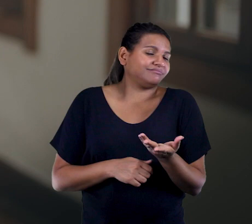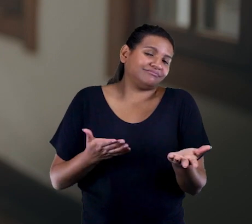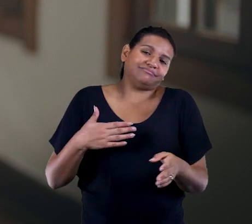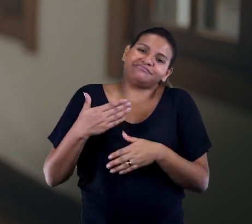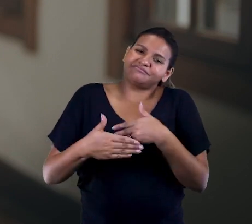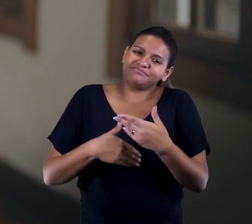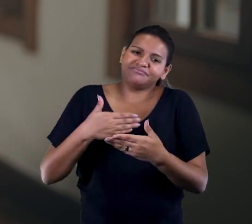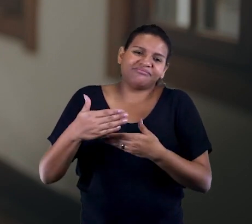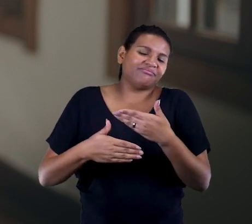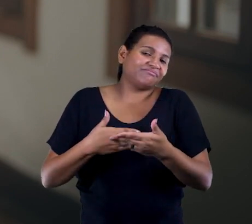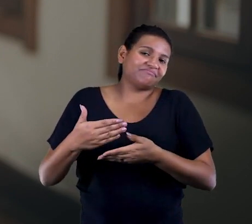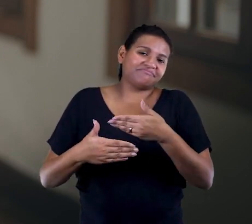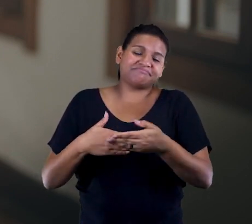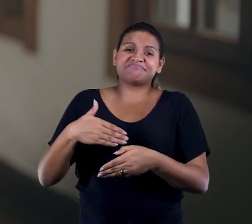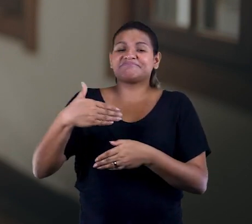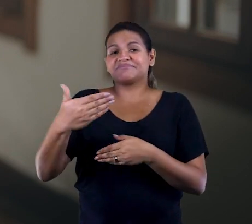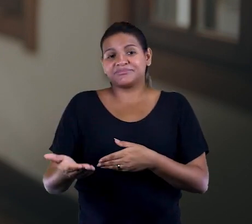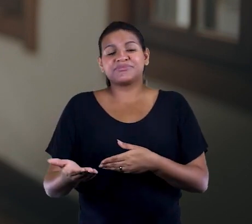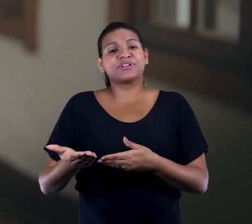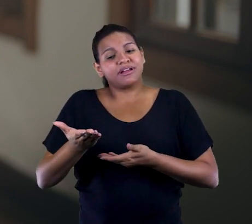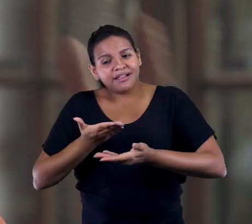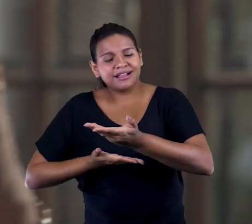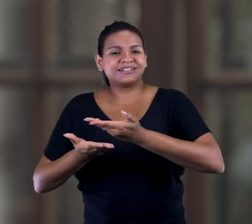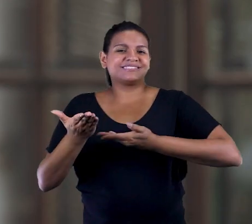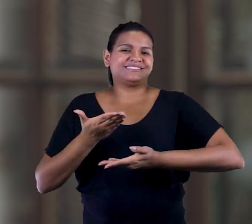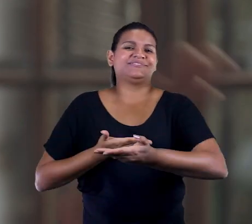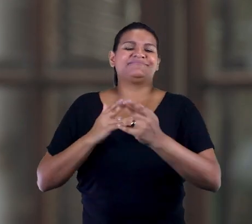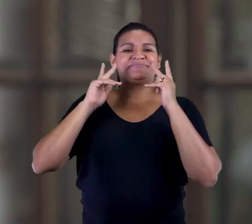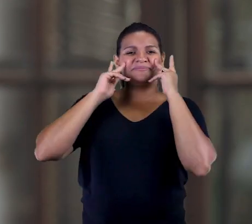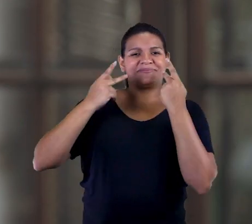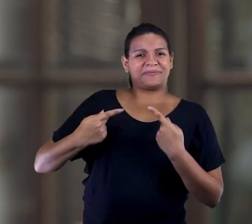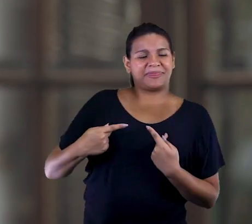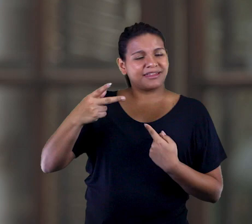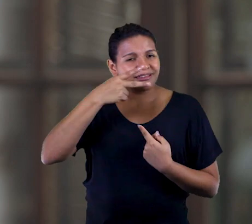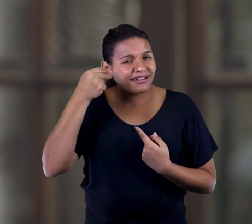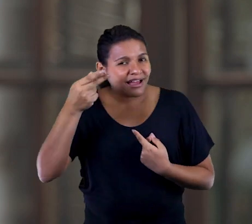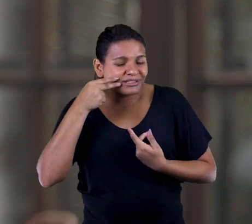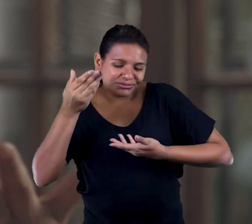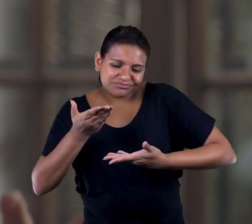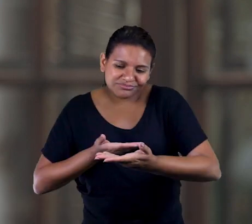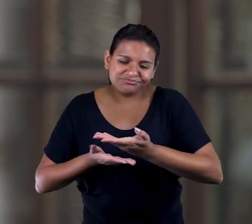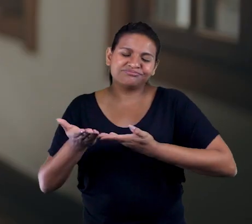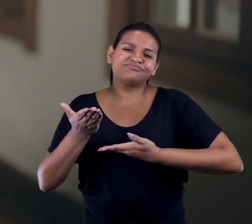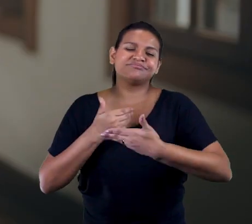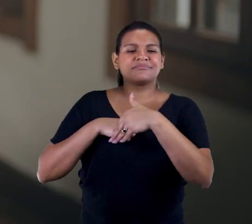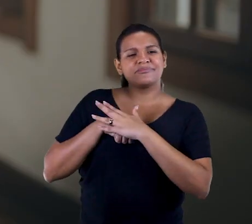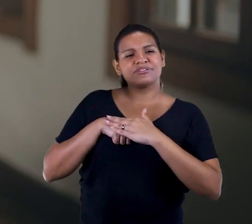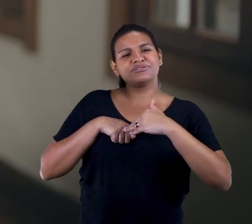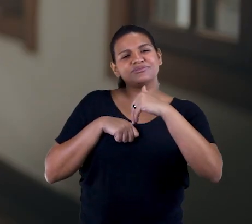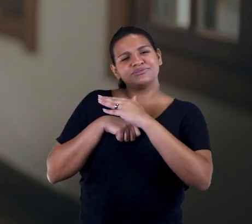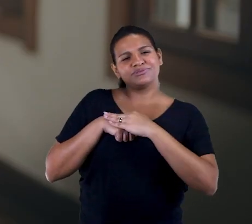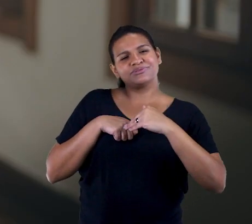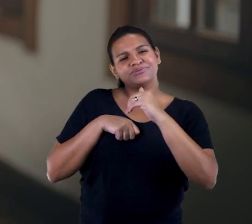precisar. Até que num determinado ponto dessa evolução, essa relação começou a ficar mais próxima, também criando